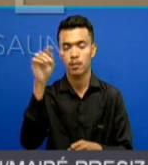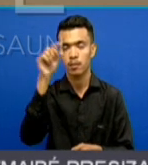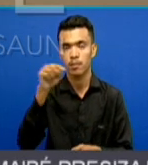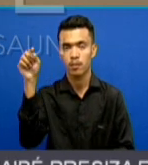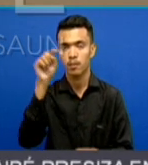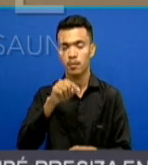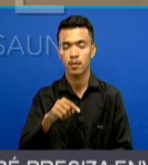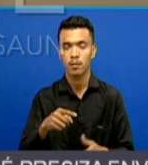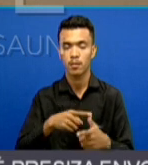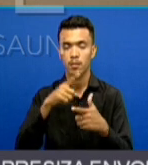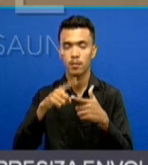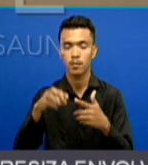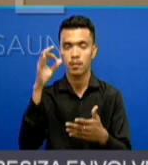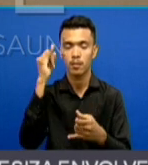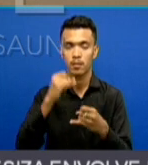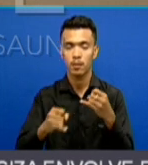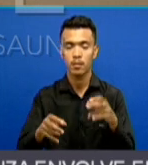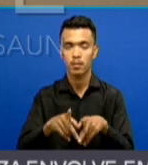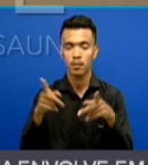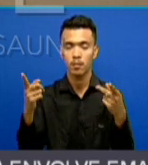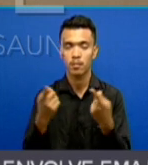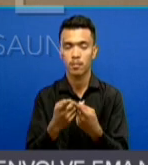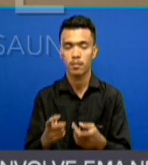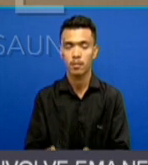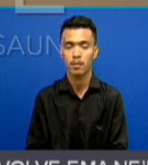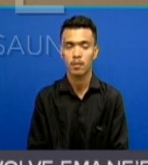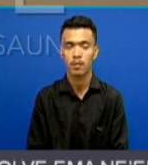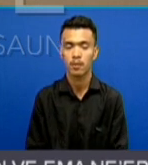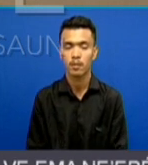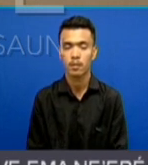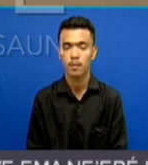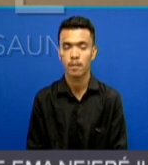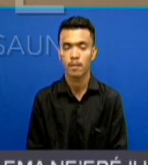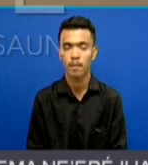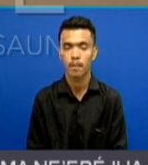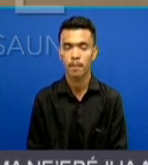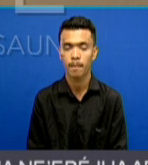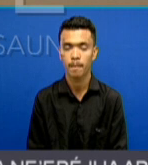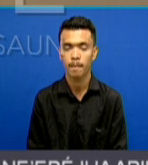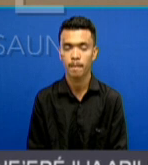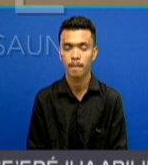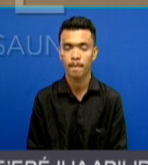35%, né? Mas fale, e com os companhia Nara Morenda, o pessoal ele é, agora minha porcentagem